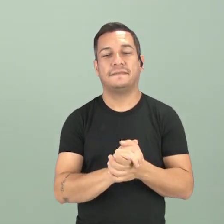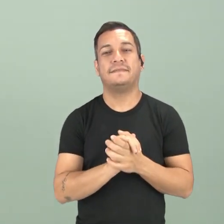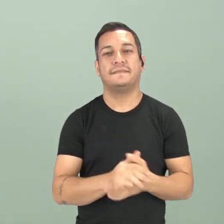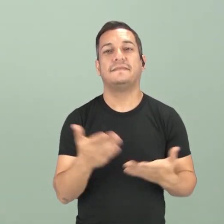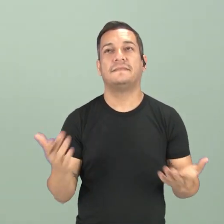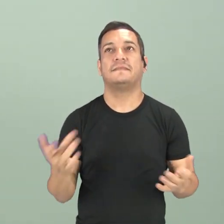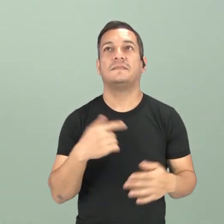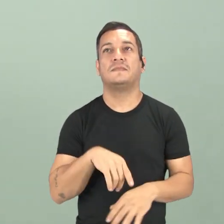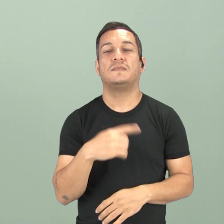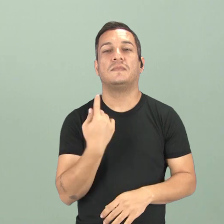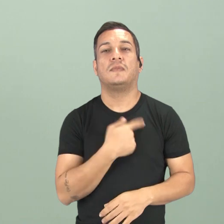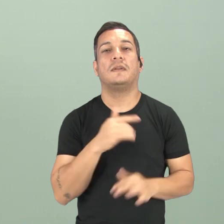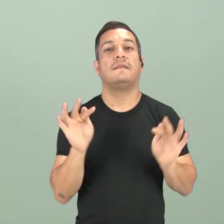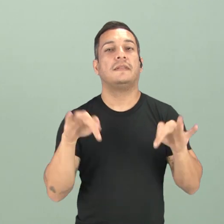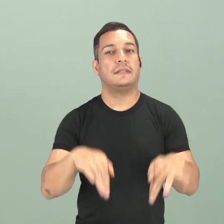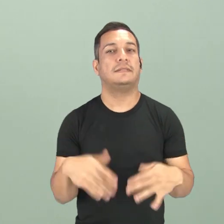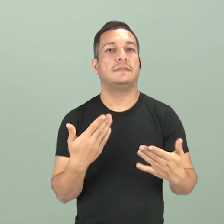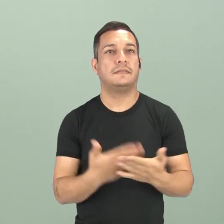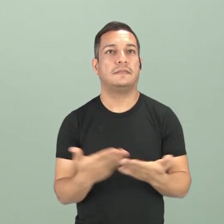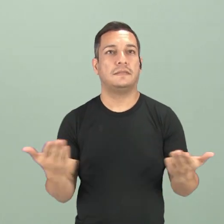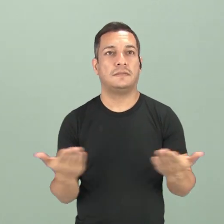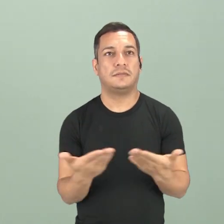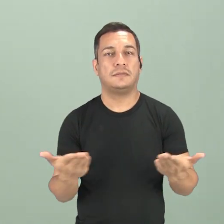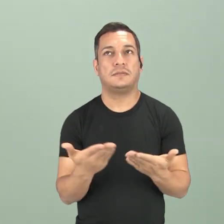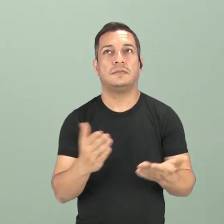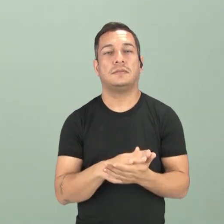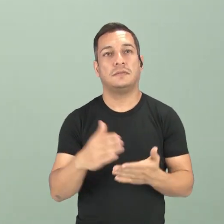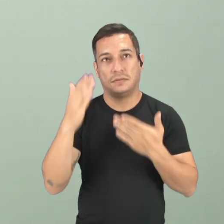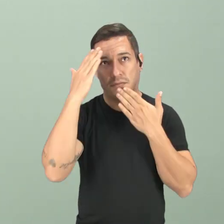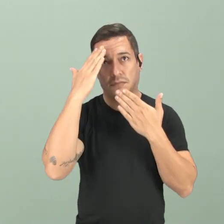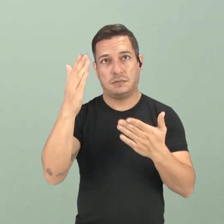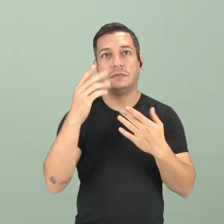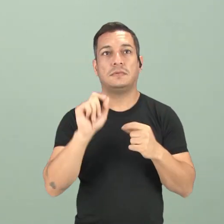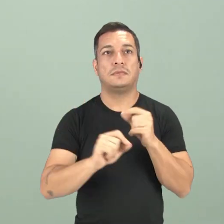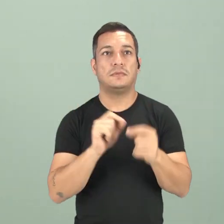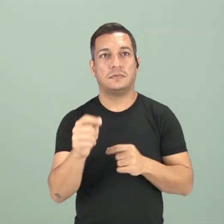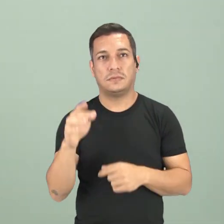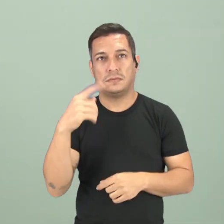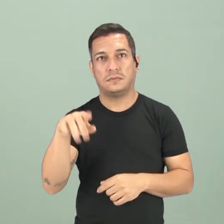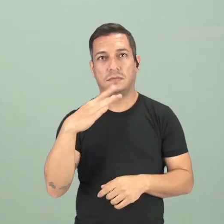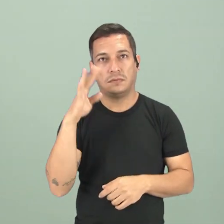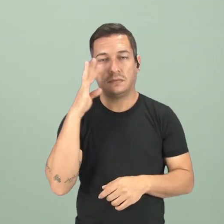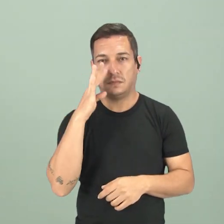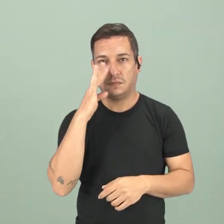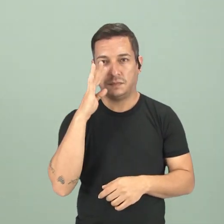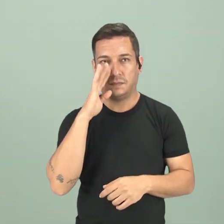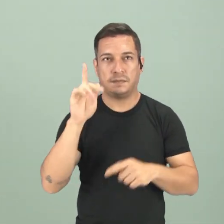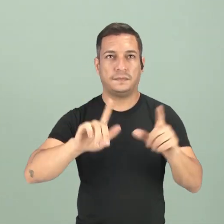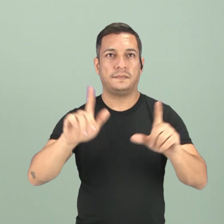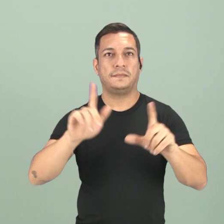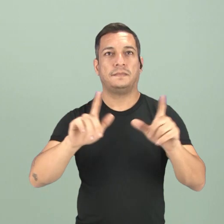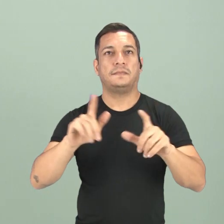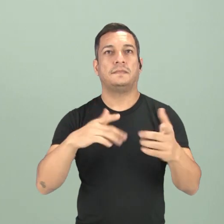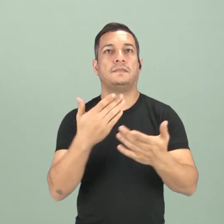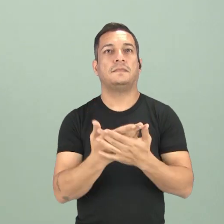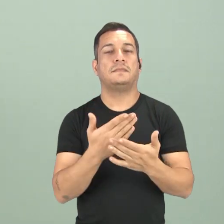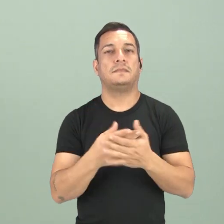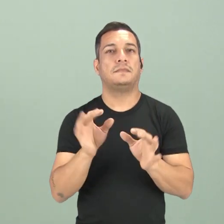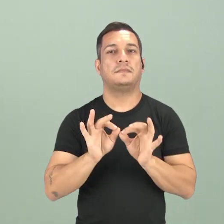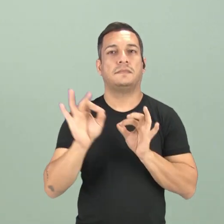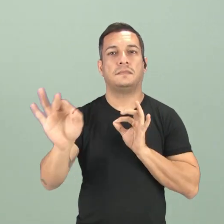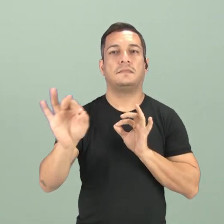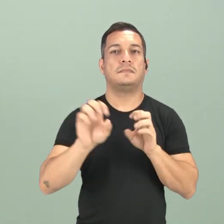isso, nós encerramos nossa aula de hoje. Agradeço a todos que acompanharam a transmissão de TV para os estudos à